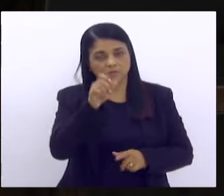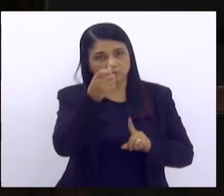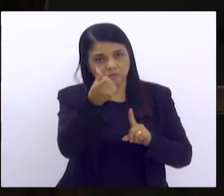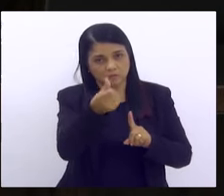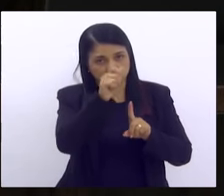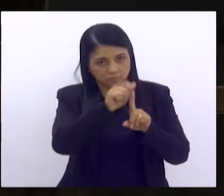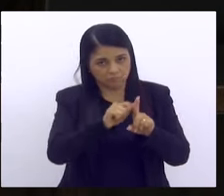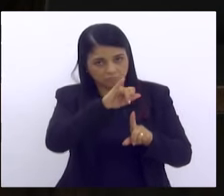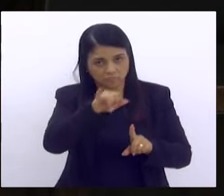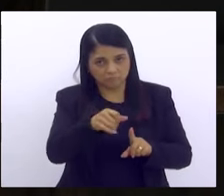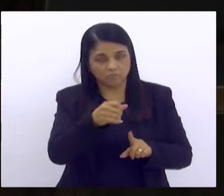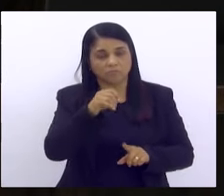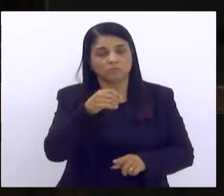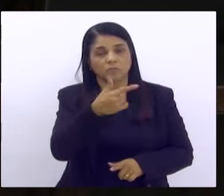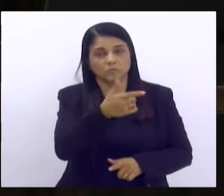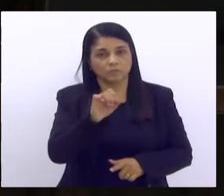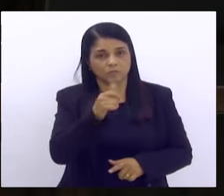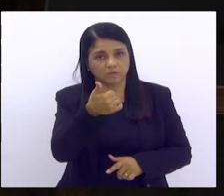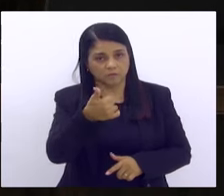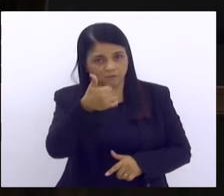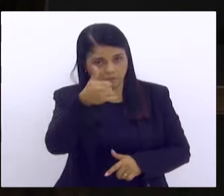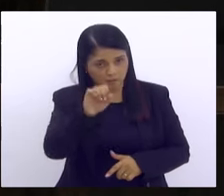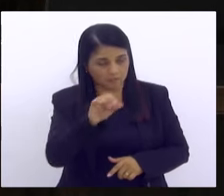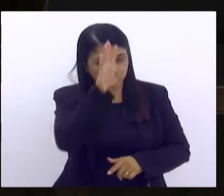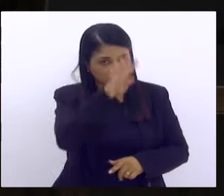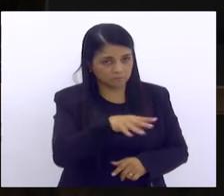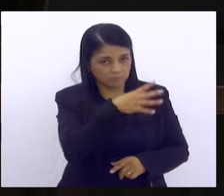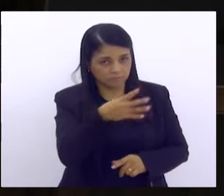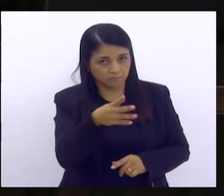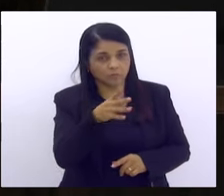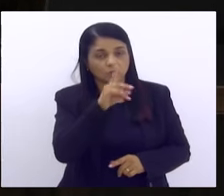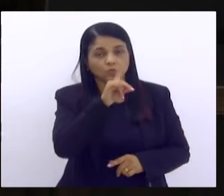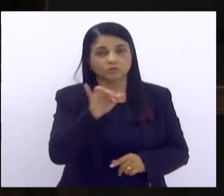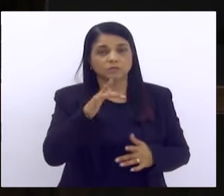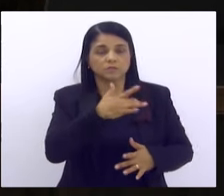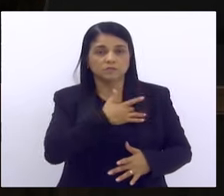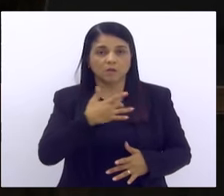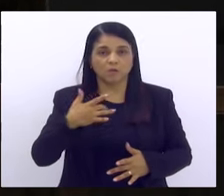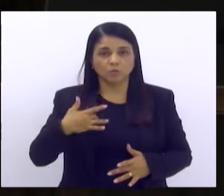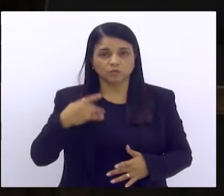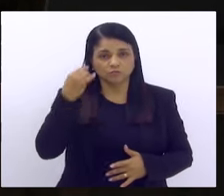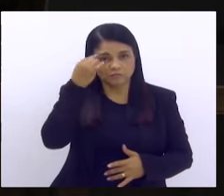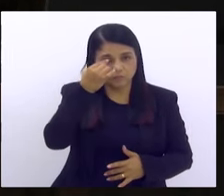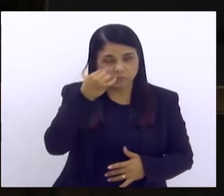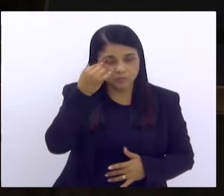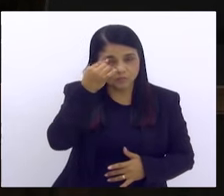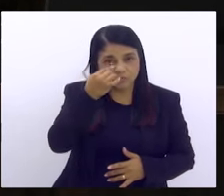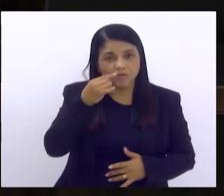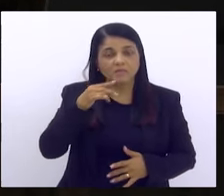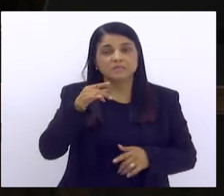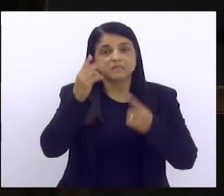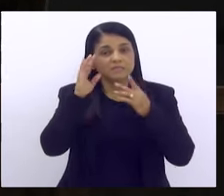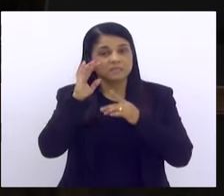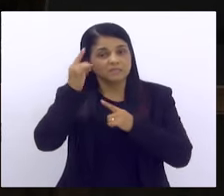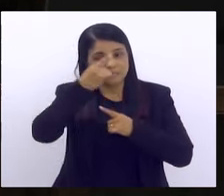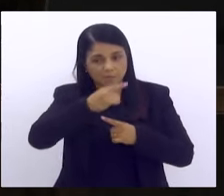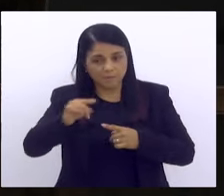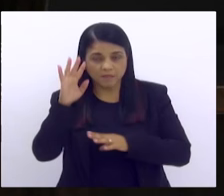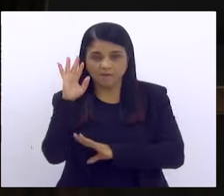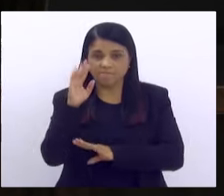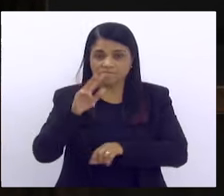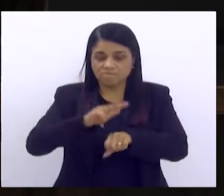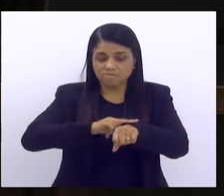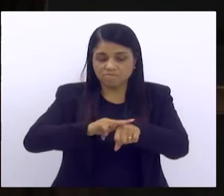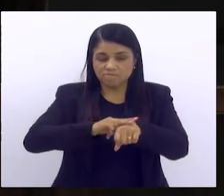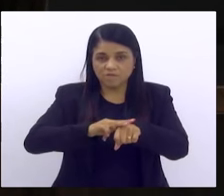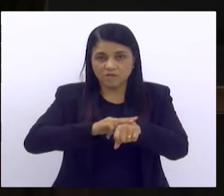para instituir no calendário oficial do Estado do Rio de Janeiro o Dia da Saúde Ocular e a Semana Verde de Conscientização sobre a